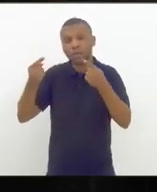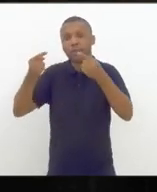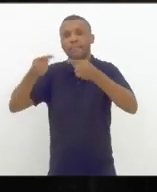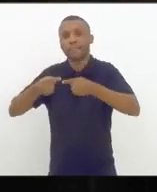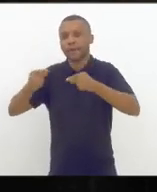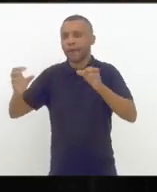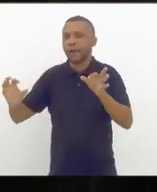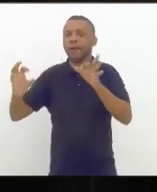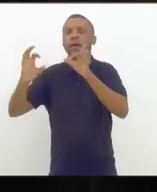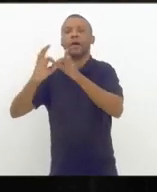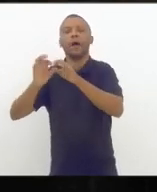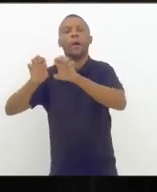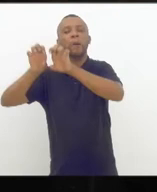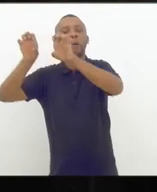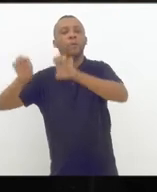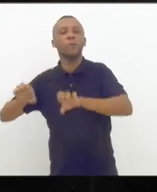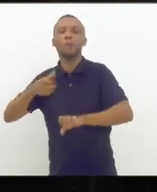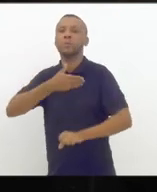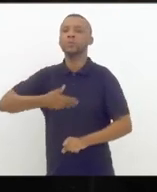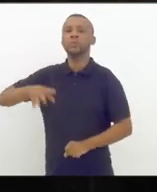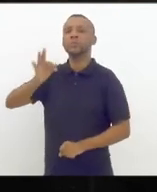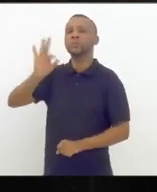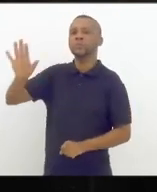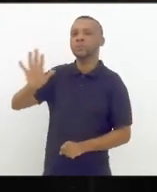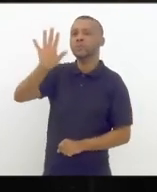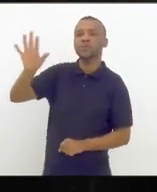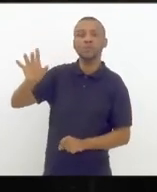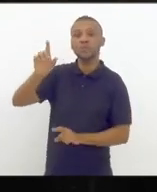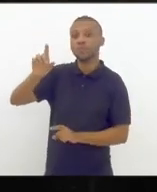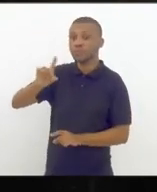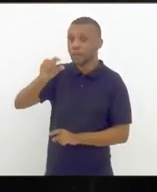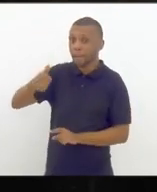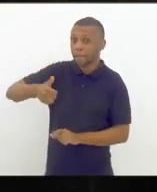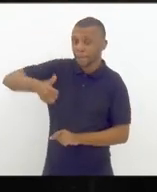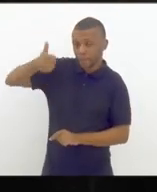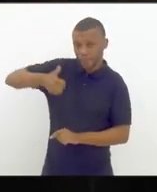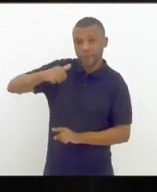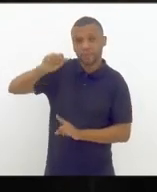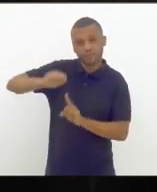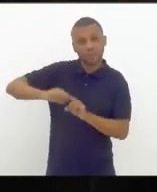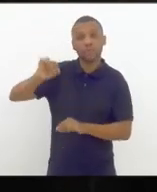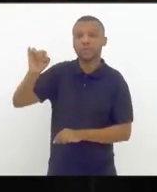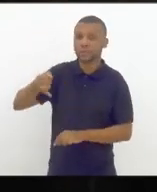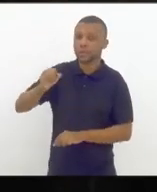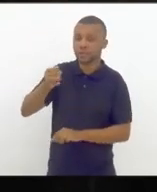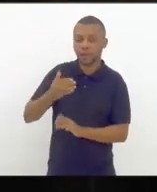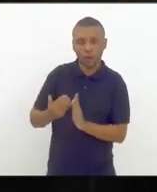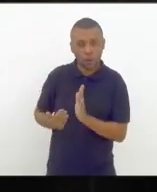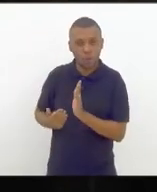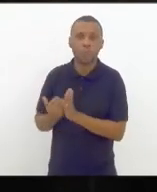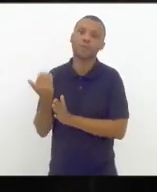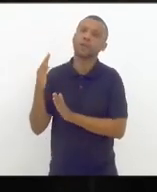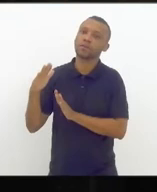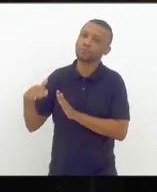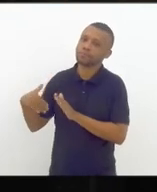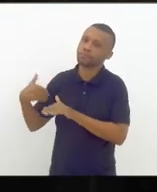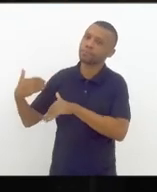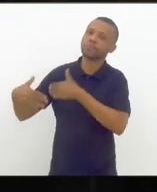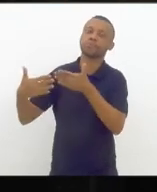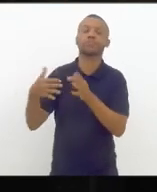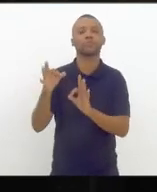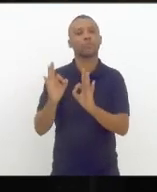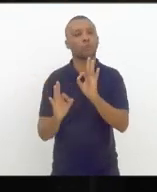federal a partir de Primeiro de Janeiro de 2023 já já iniciar todo o processo de construção